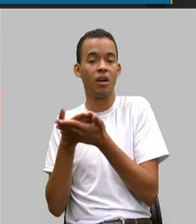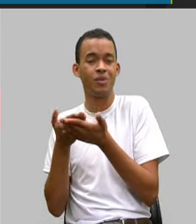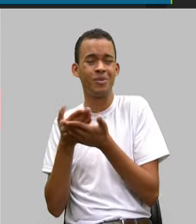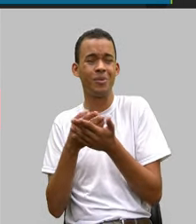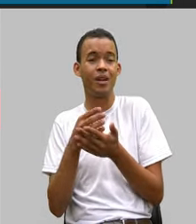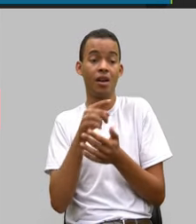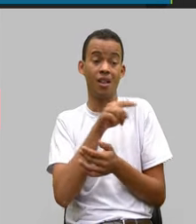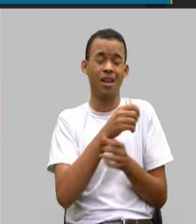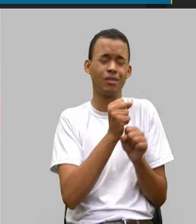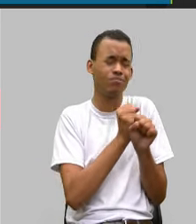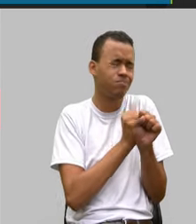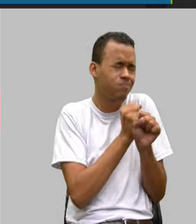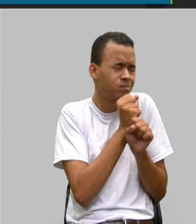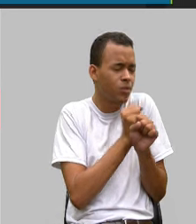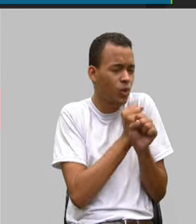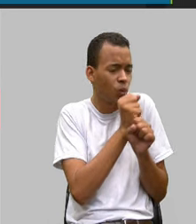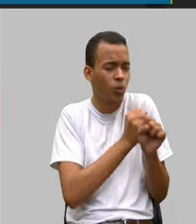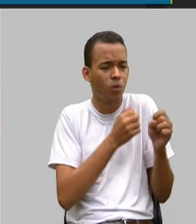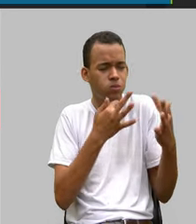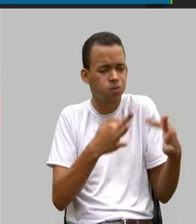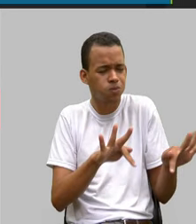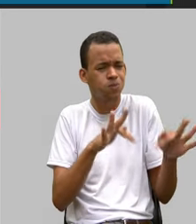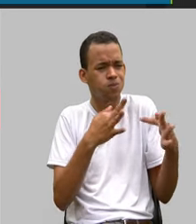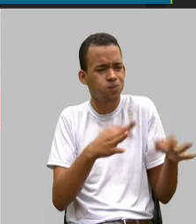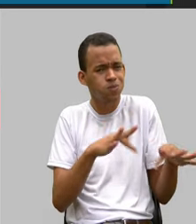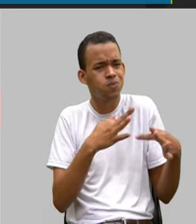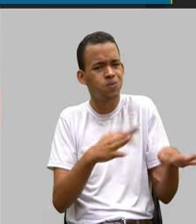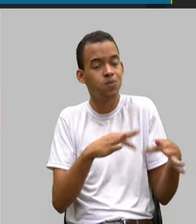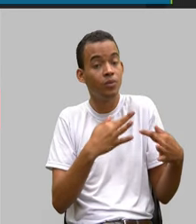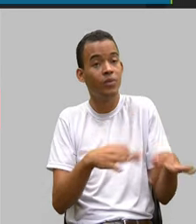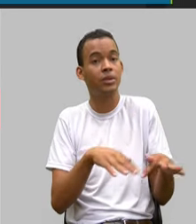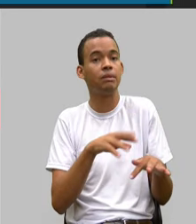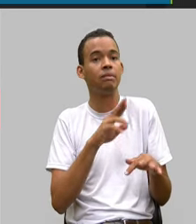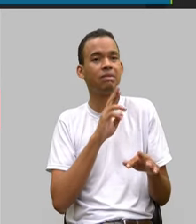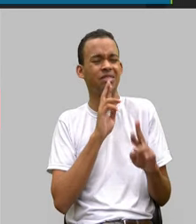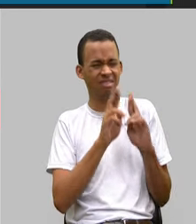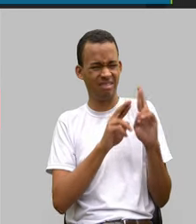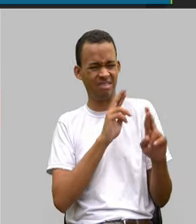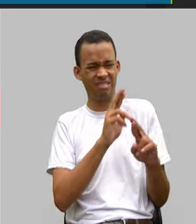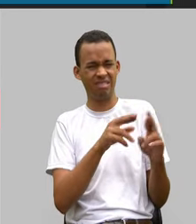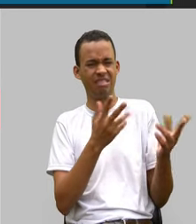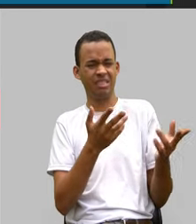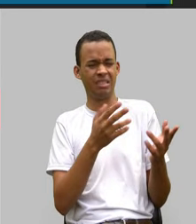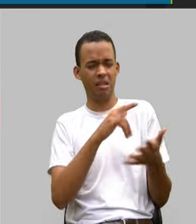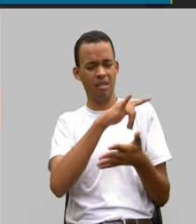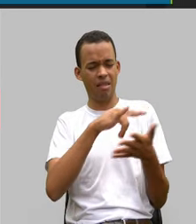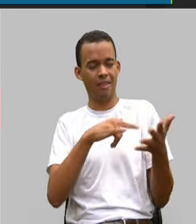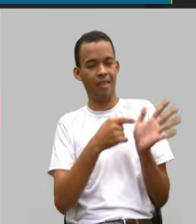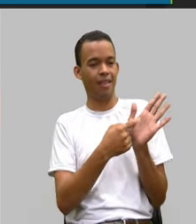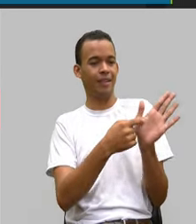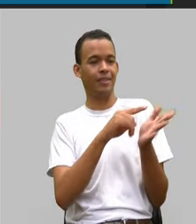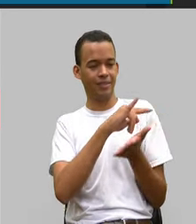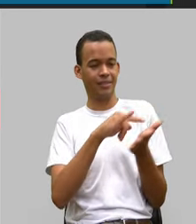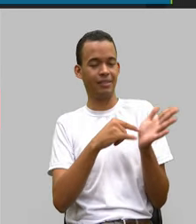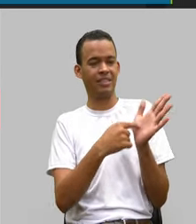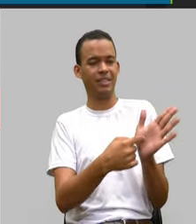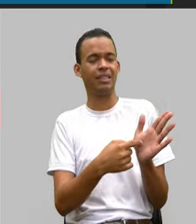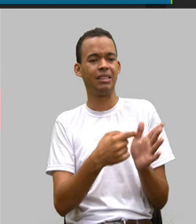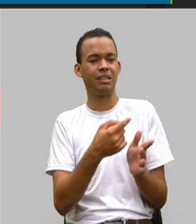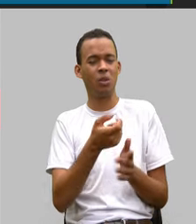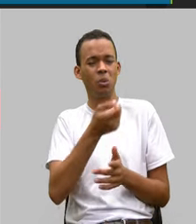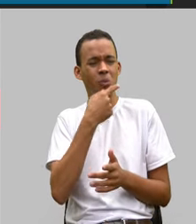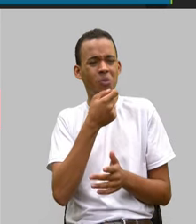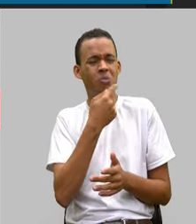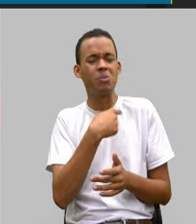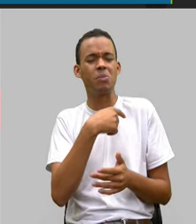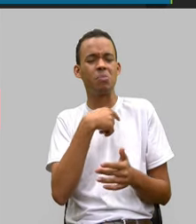anos de resultados eh eh eh fajutos vamos pô assim né o paciente toma um remédio e fala não adianta